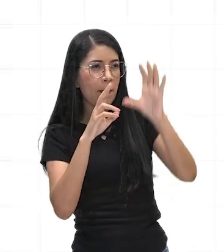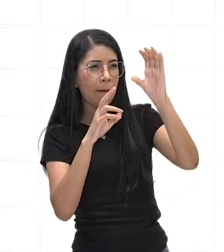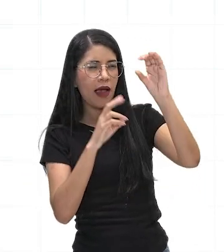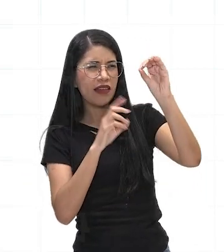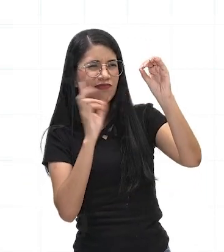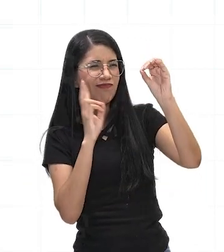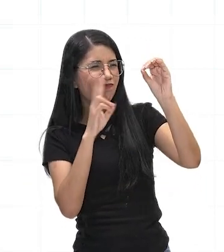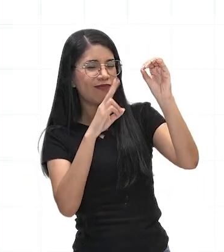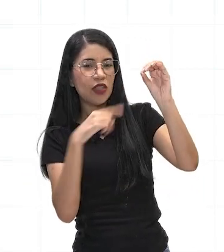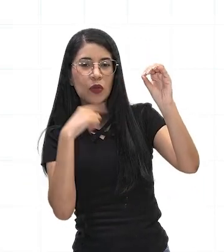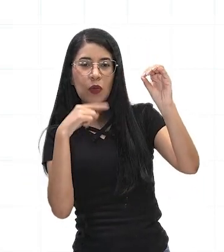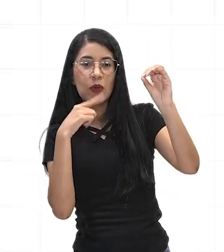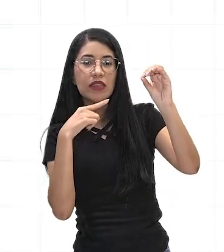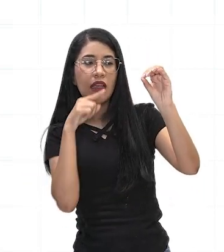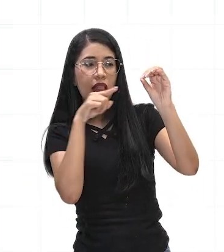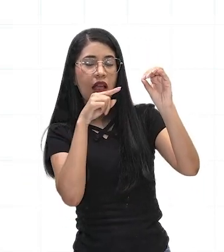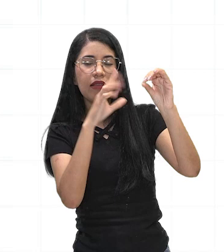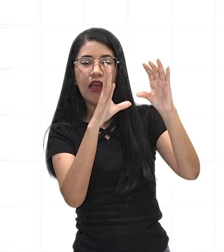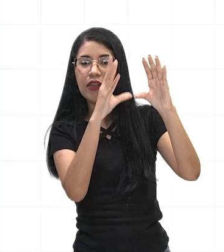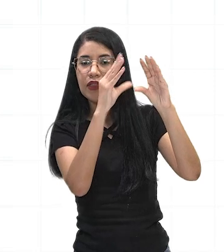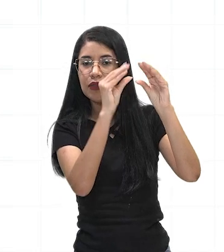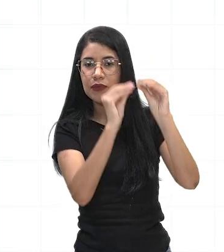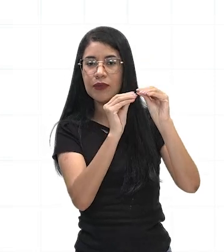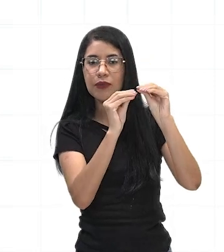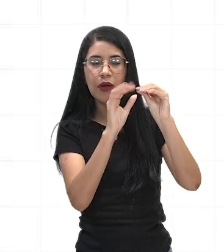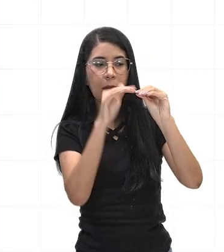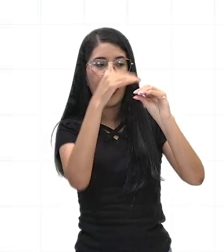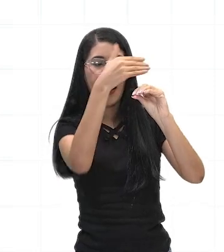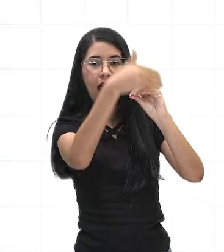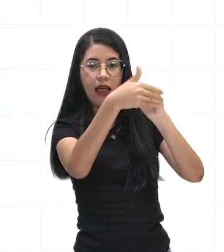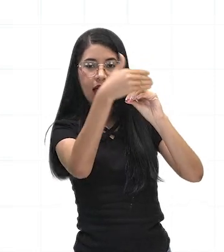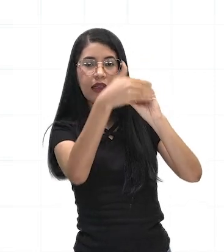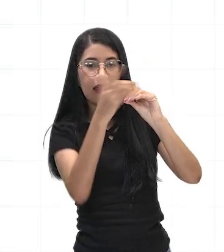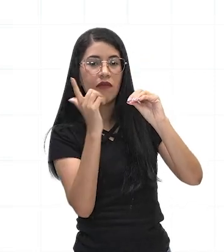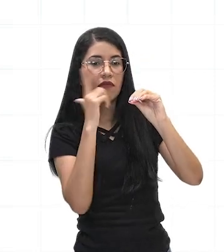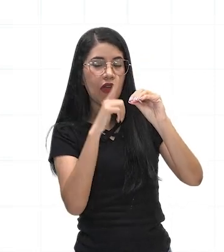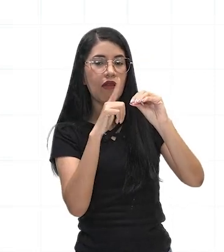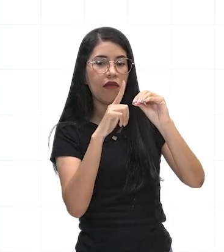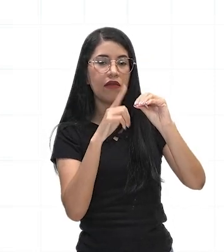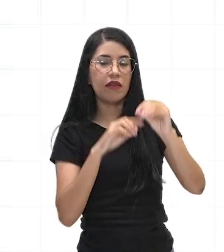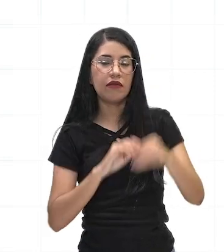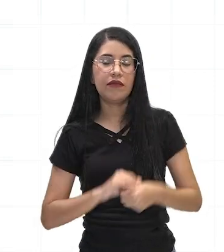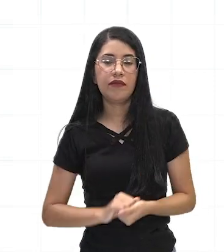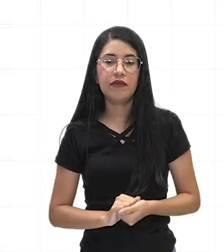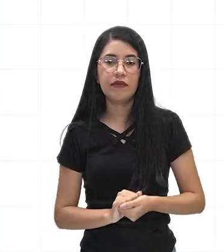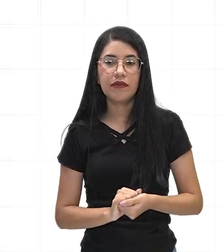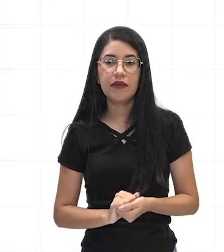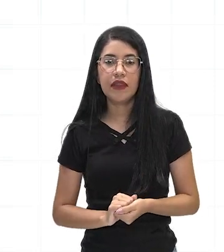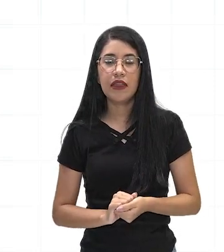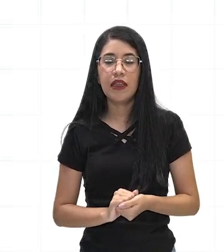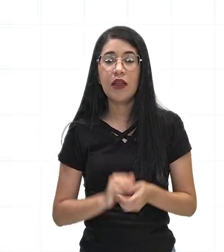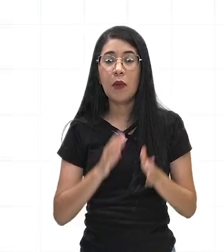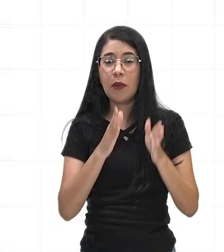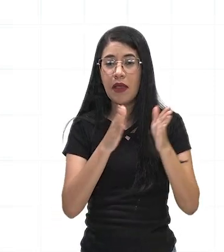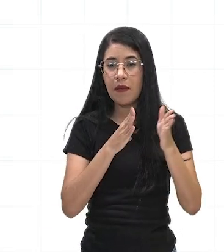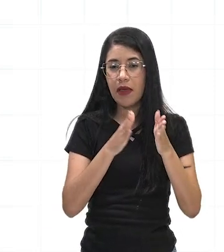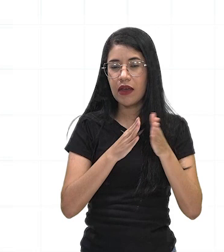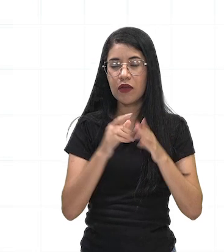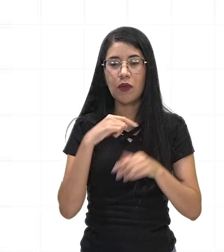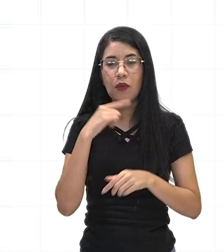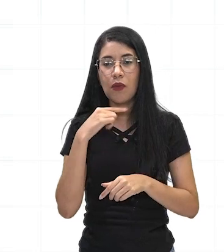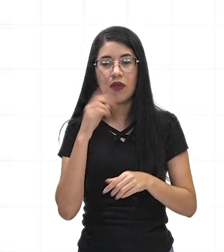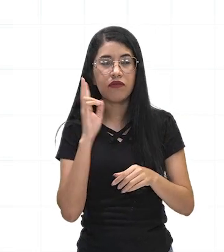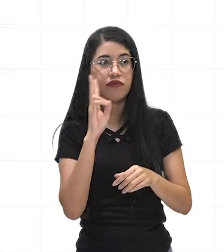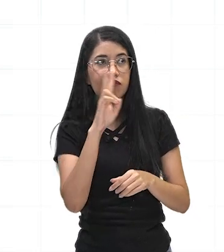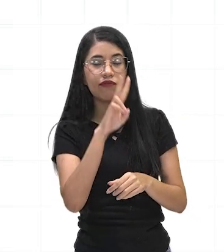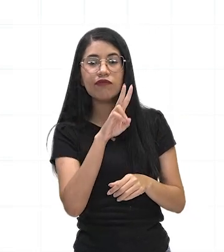consegue ver, né? A lua ela vai estar do lado oposto ao que a gente consegue visualizar. Então, nessa fase, não é possível ver a